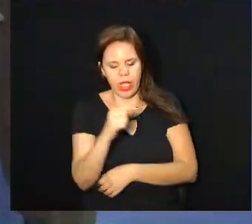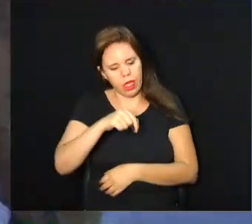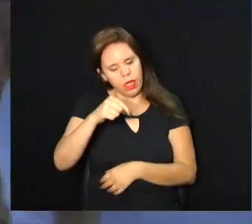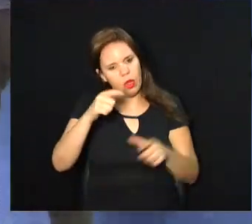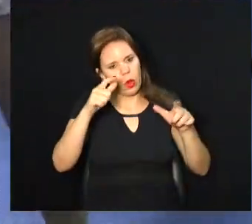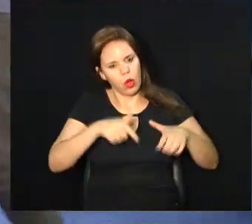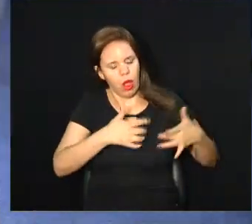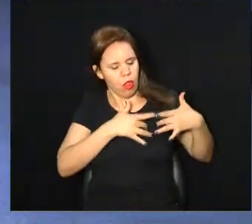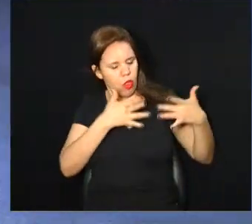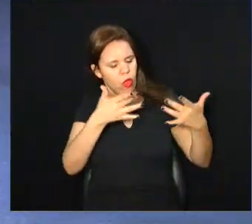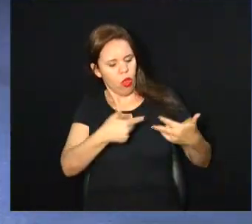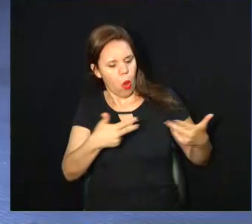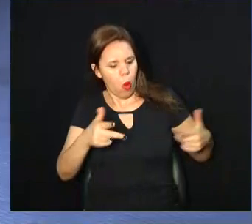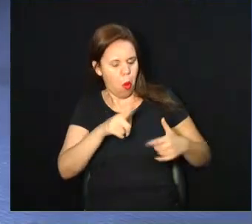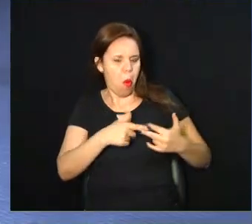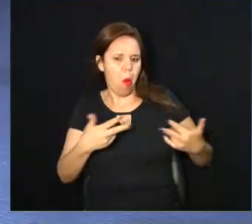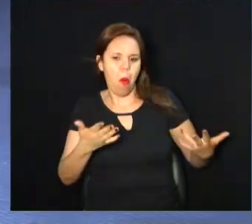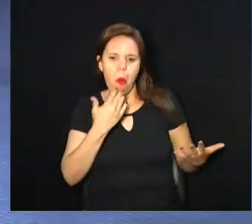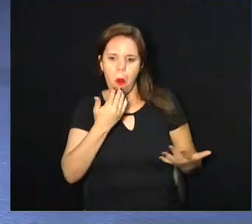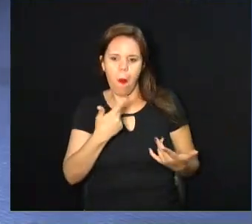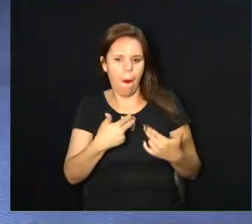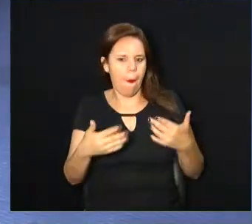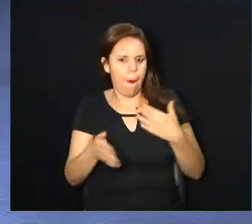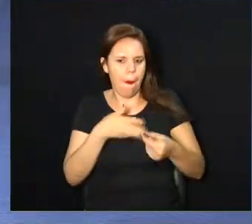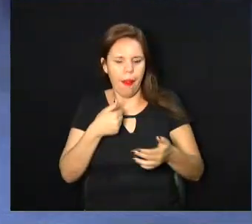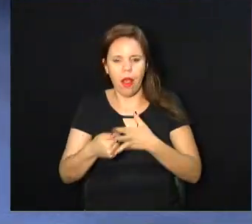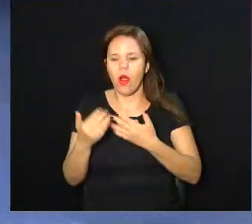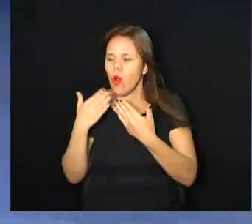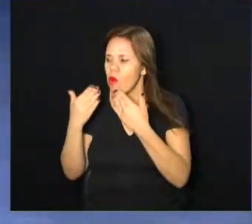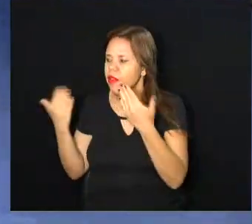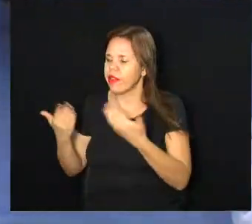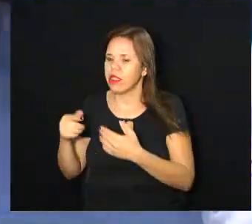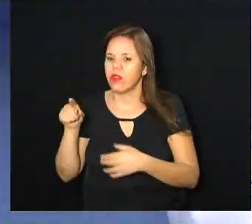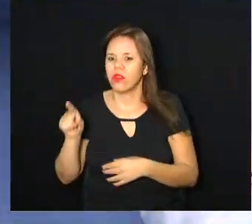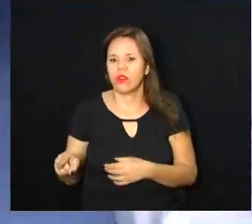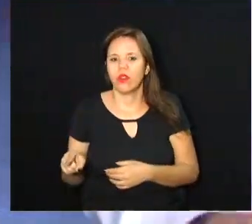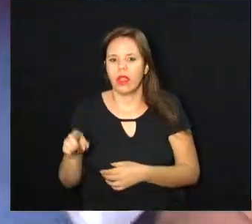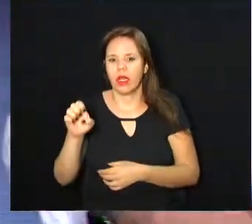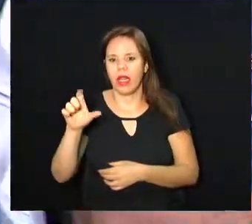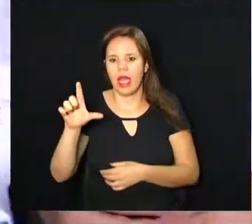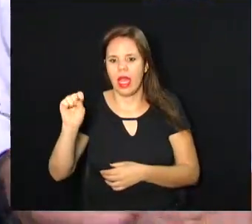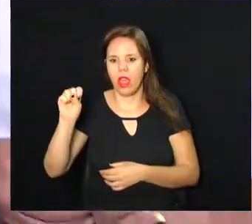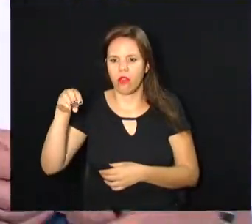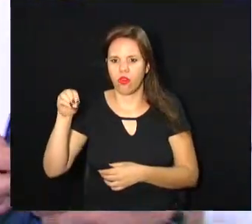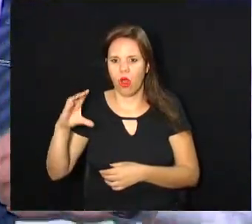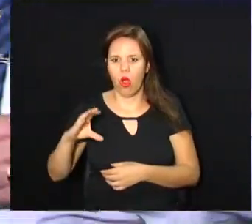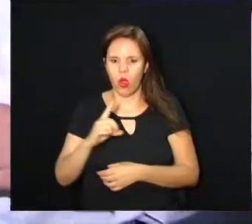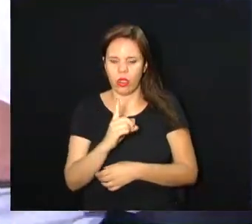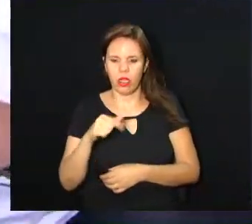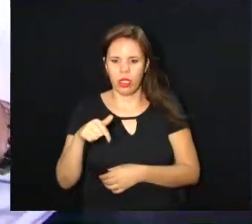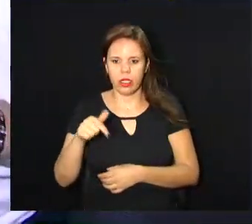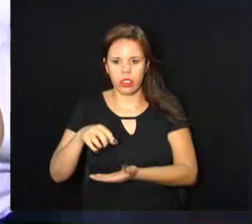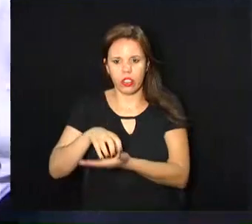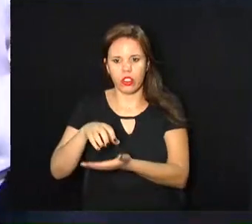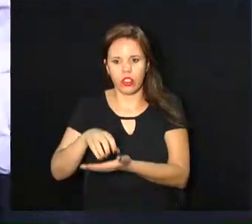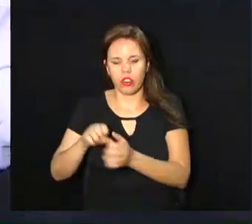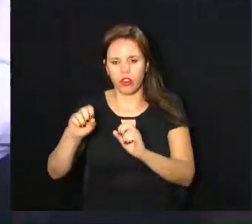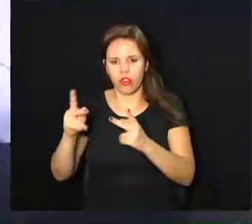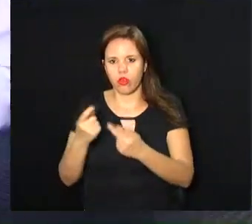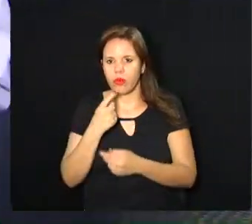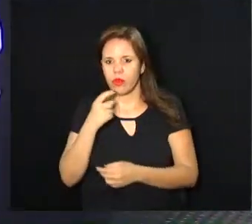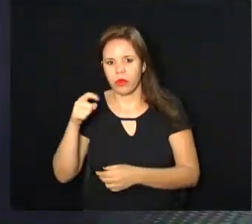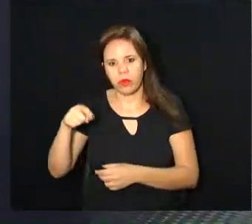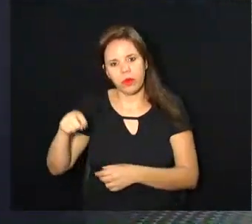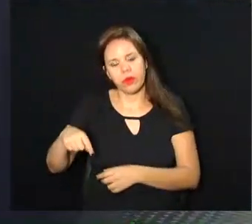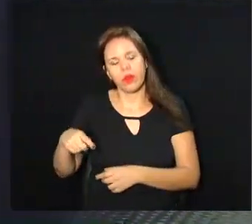unidade e deixar algum tipo de alimento. Mas eu vou conversar agora, Gabriel, com o Elcio, que é o coordenador aqui do Poupa Tempo do Campinas Shopping,